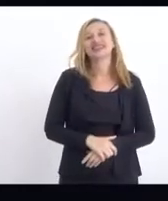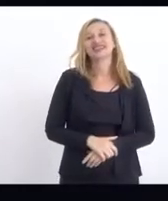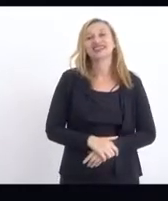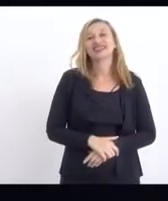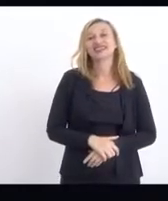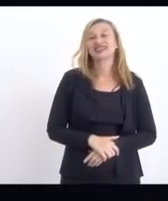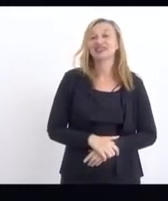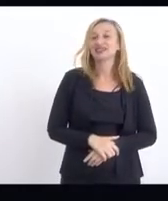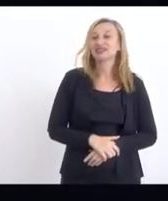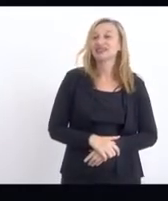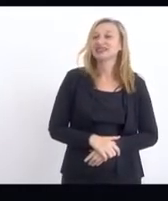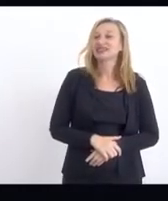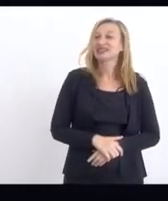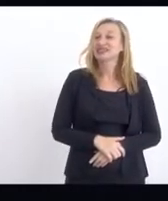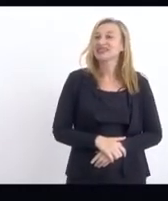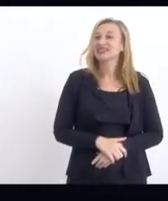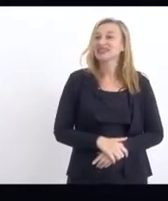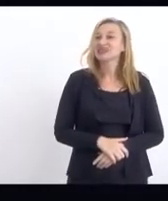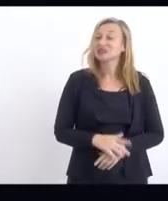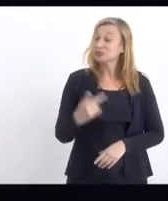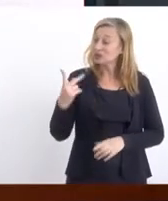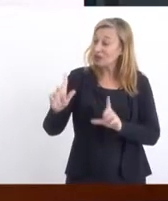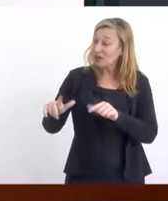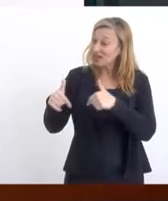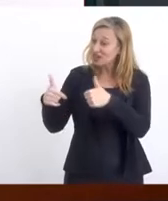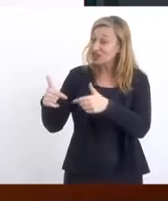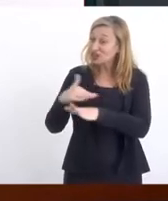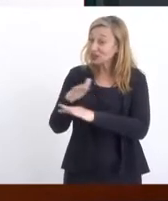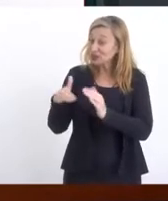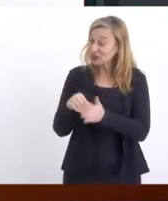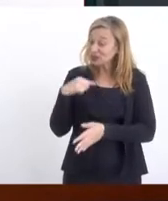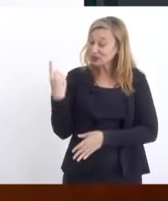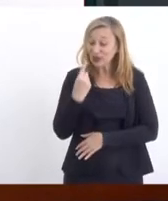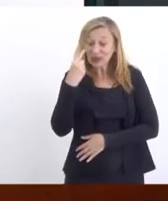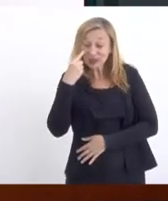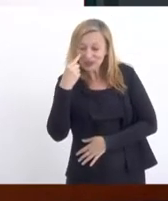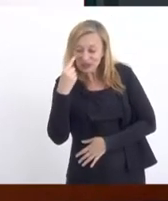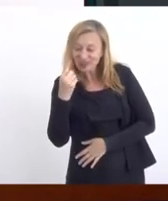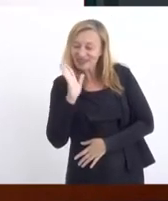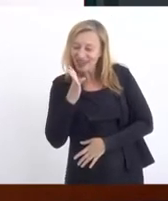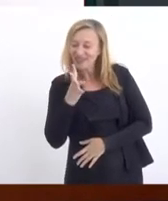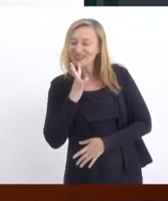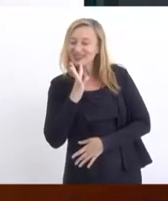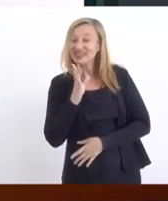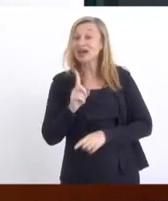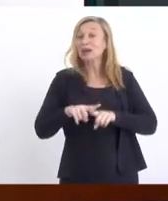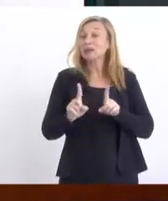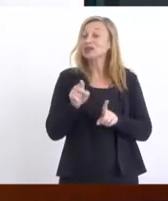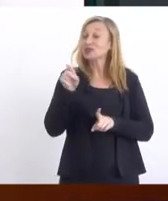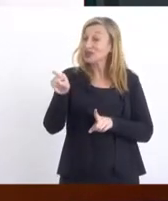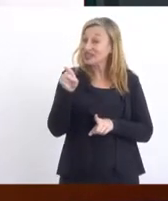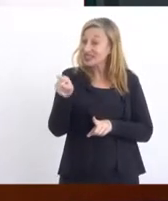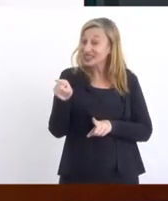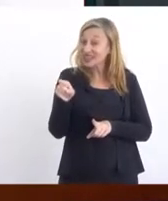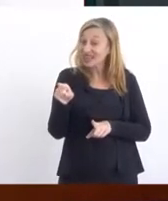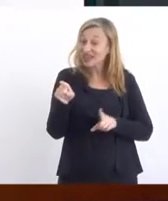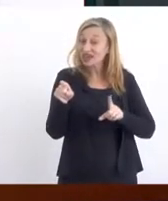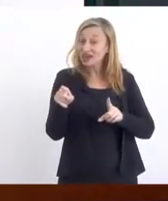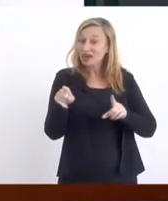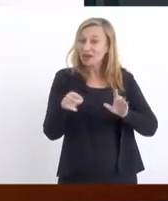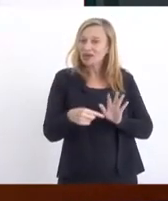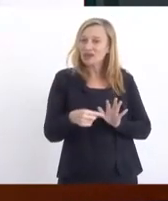Se consolidou, presidente, com a sua atitude que todos nós de perto já conhecíamos. Mas quando você traz e